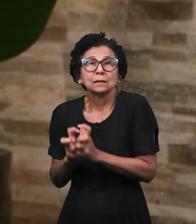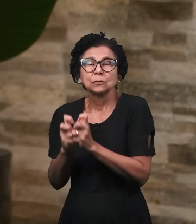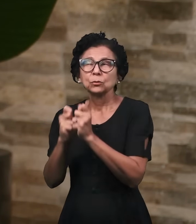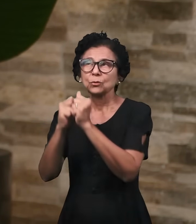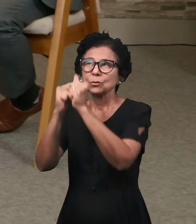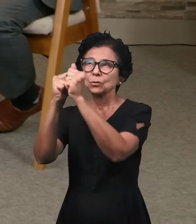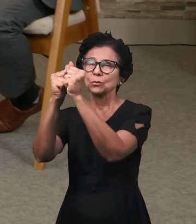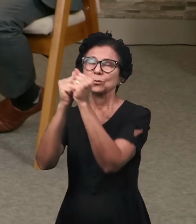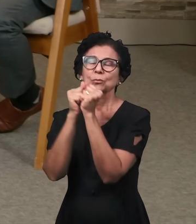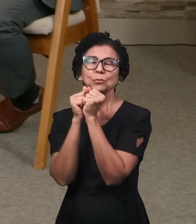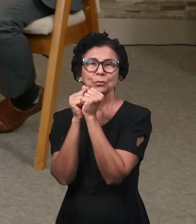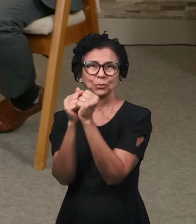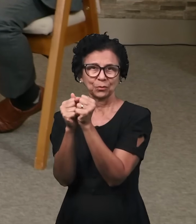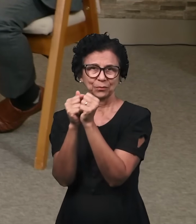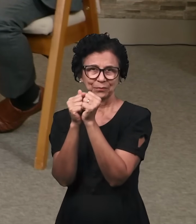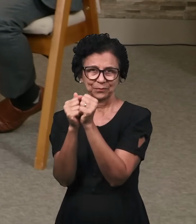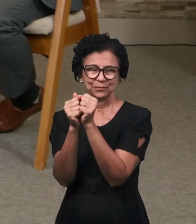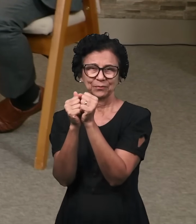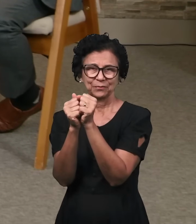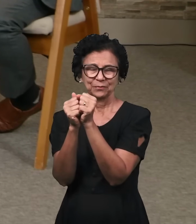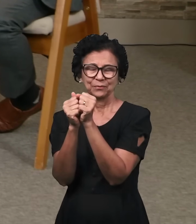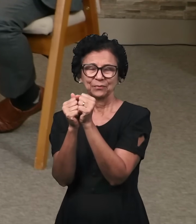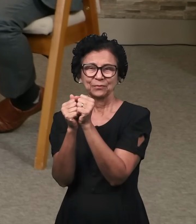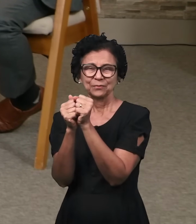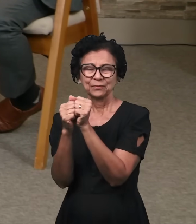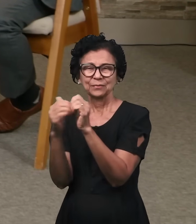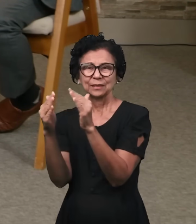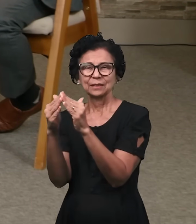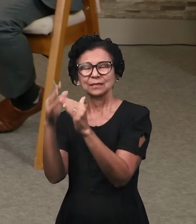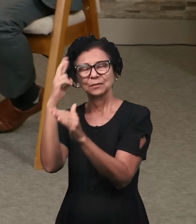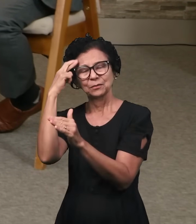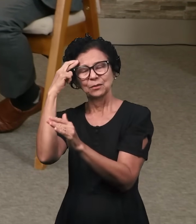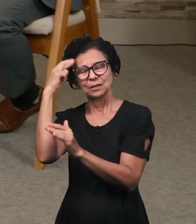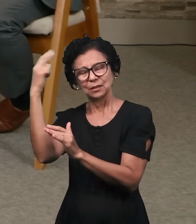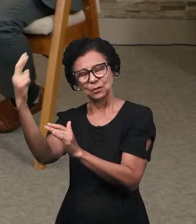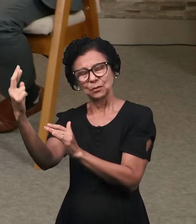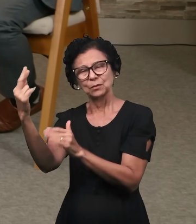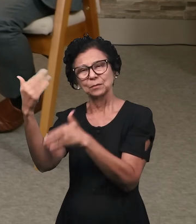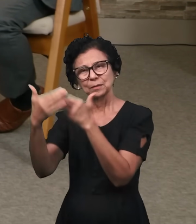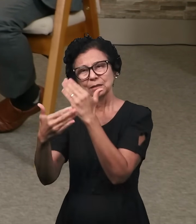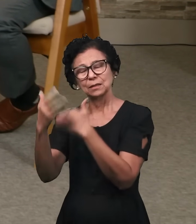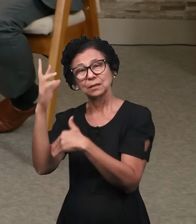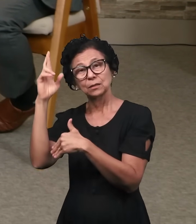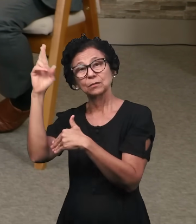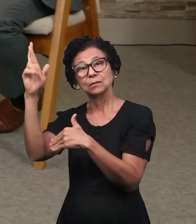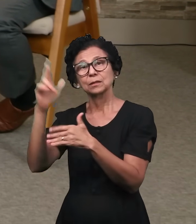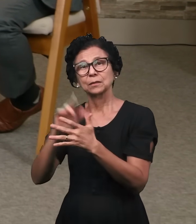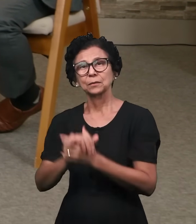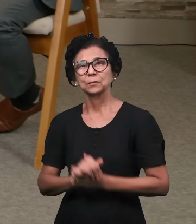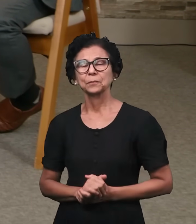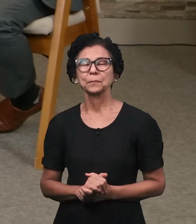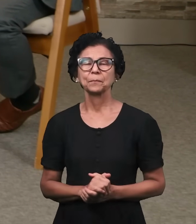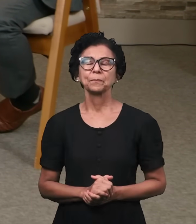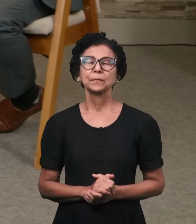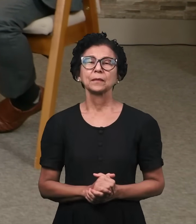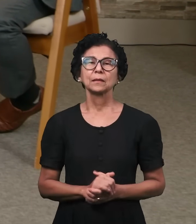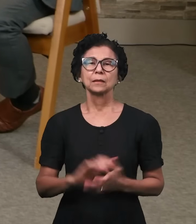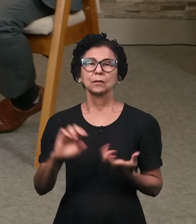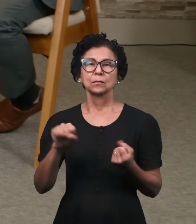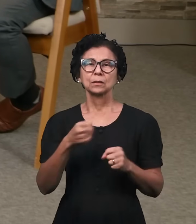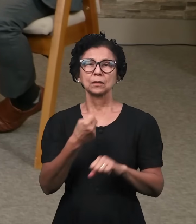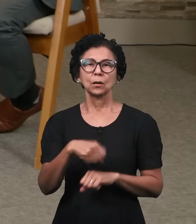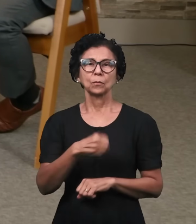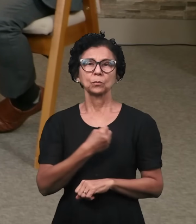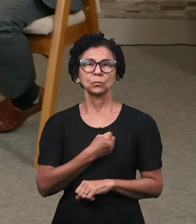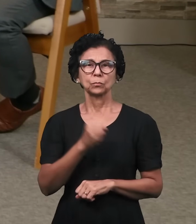das águas. Como oliveira onde? Na casa de Deus. Como oliveira na casa de Deus. Que maravilha, né? Assim como também o Salmo 84, né? o